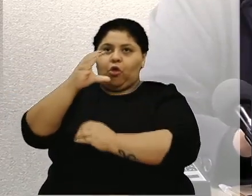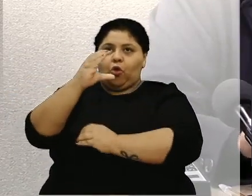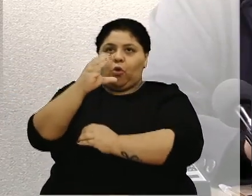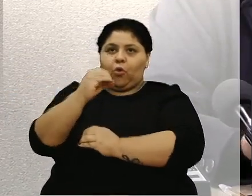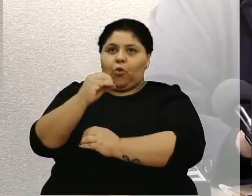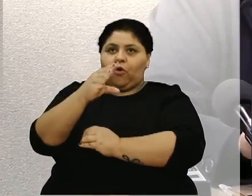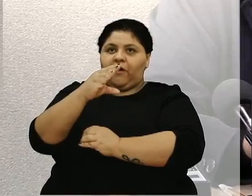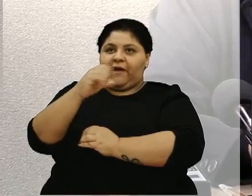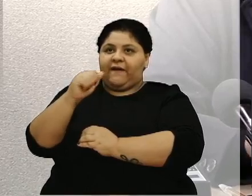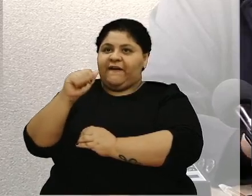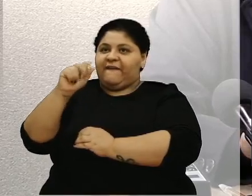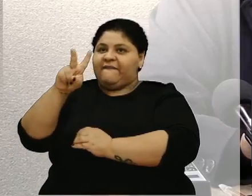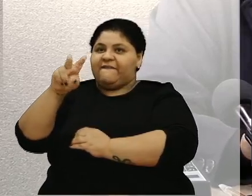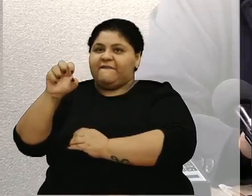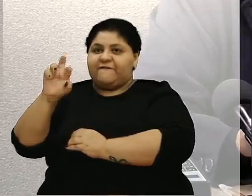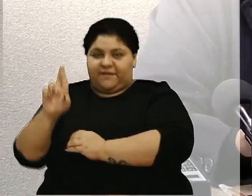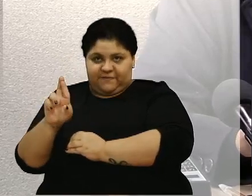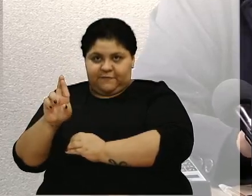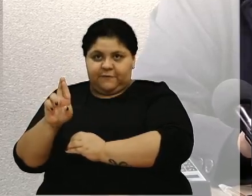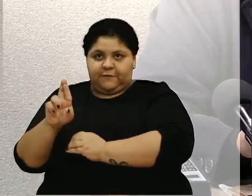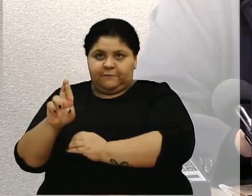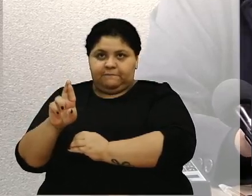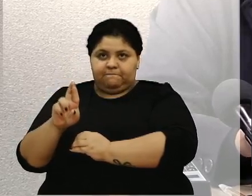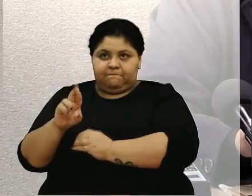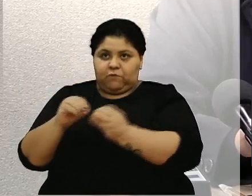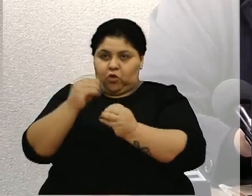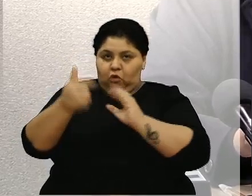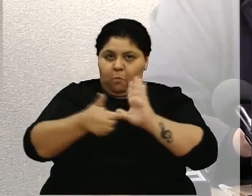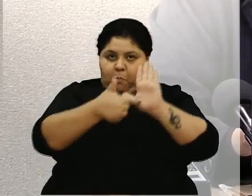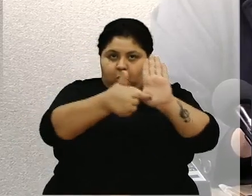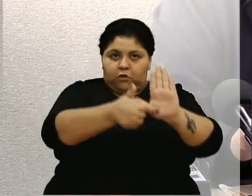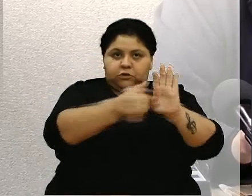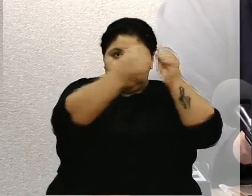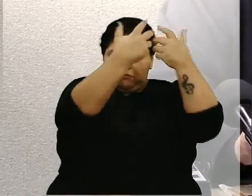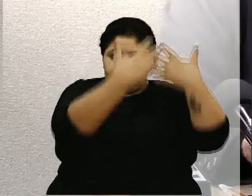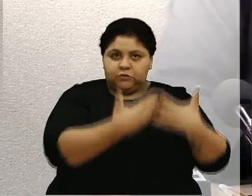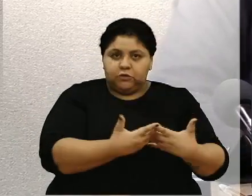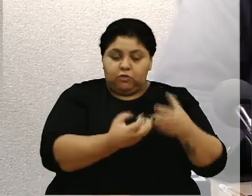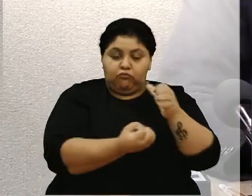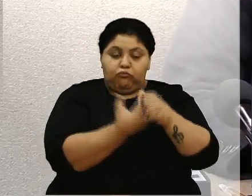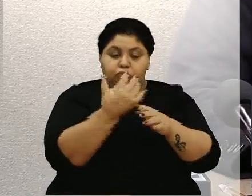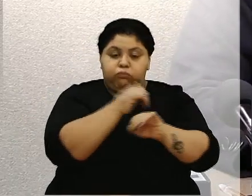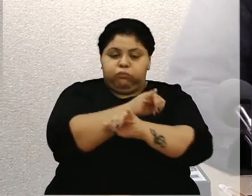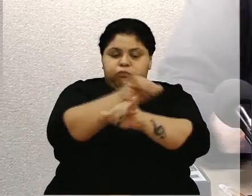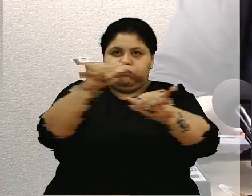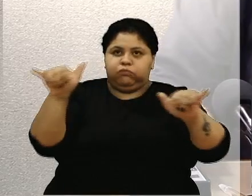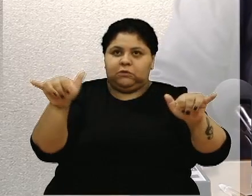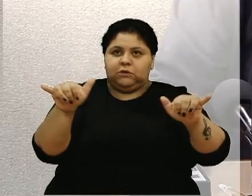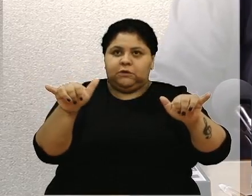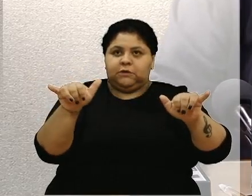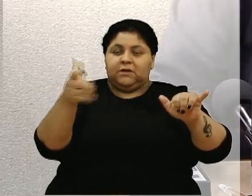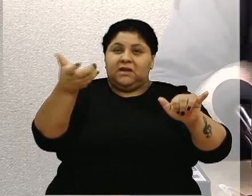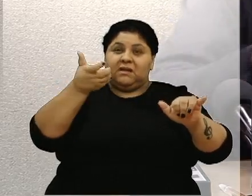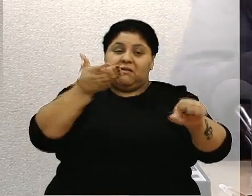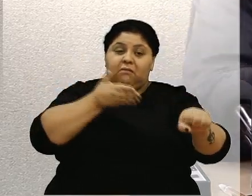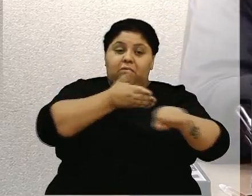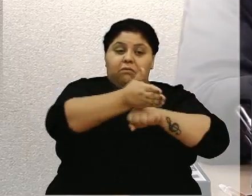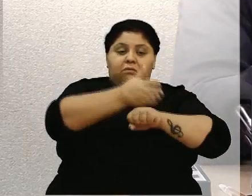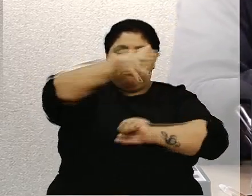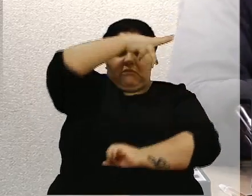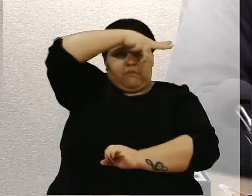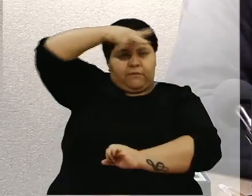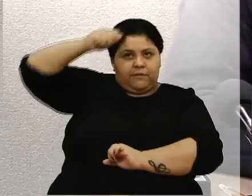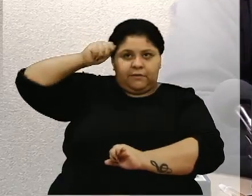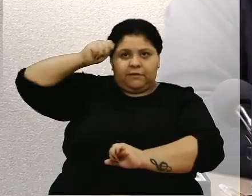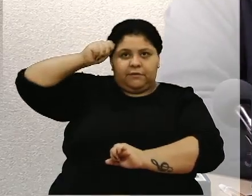de Veículos, COCAVER. Segundo consta na exposição de motivos, o autor informa que o presente busca autorizar o município